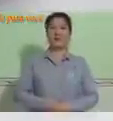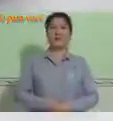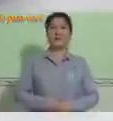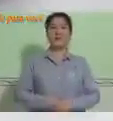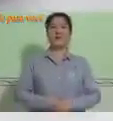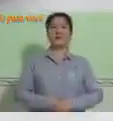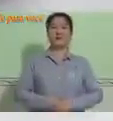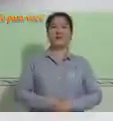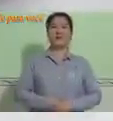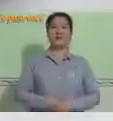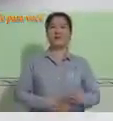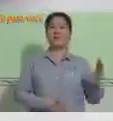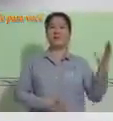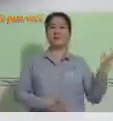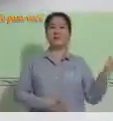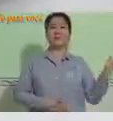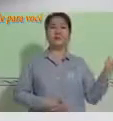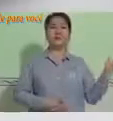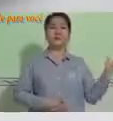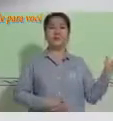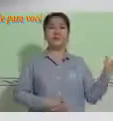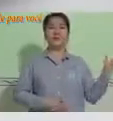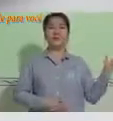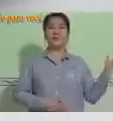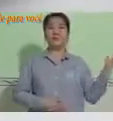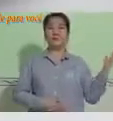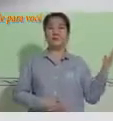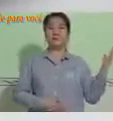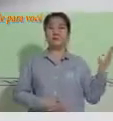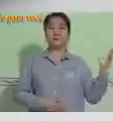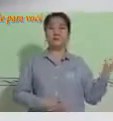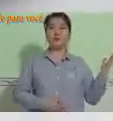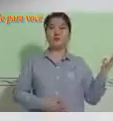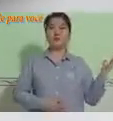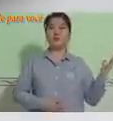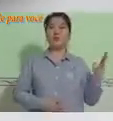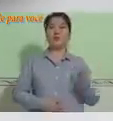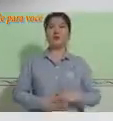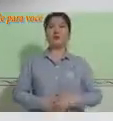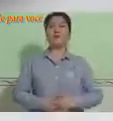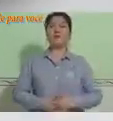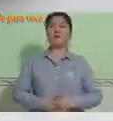vida da pessoa, e que não diminui como devido repouso ou tempo de descanso.